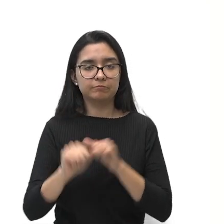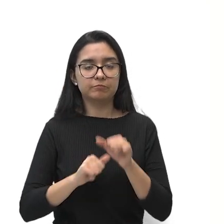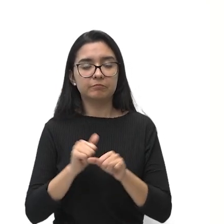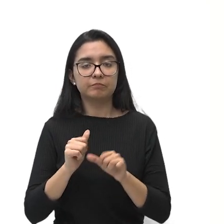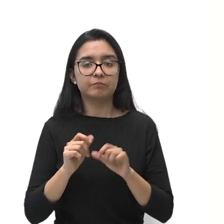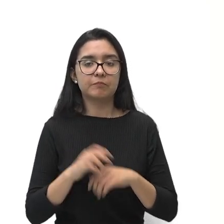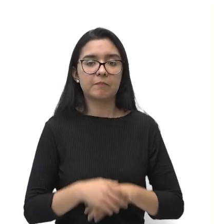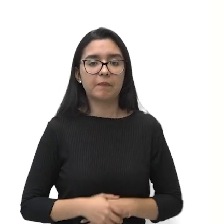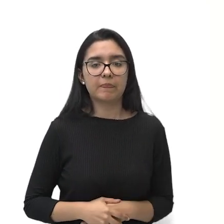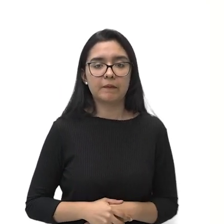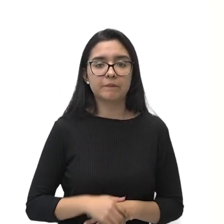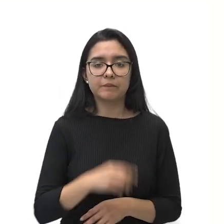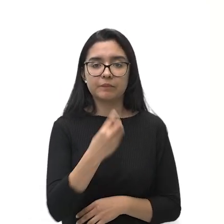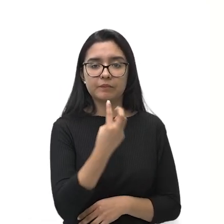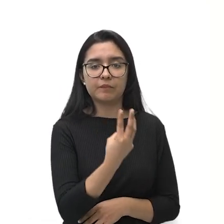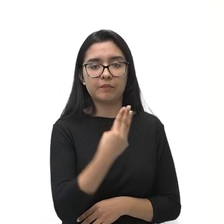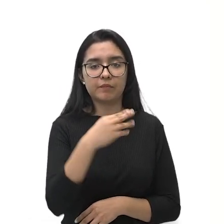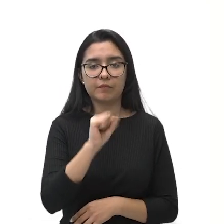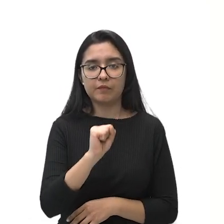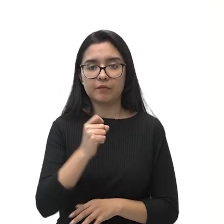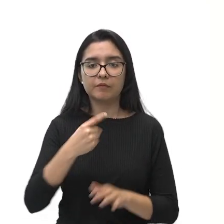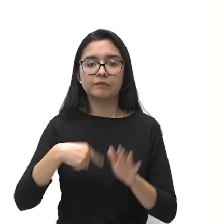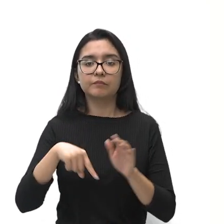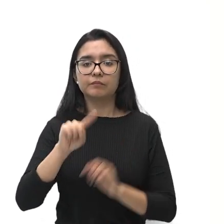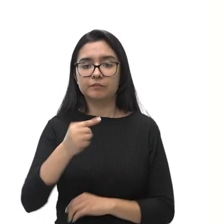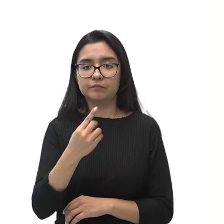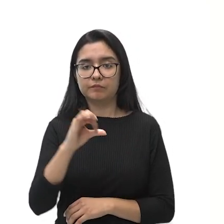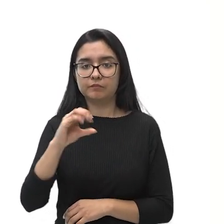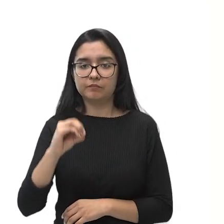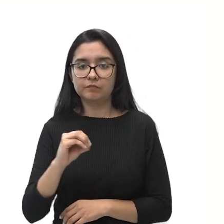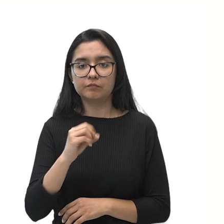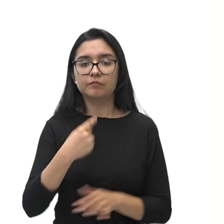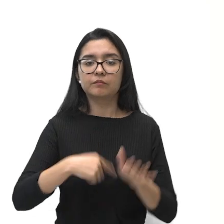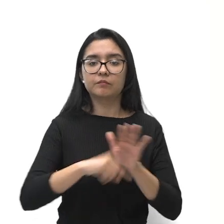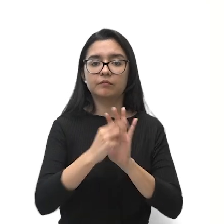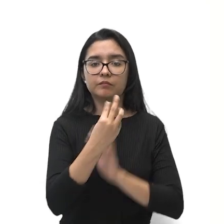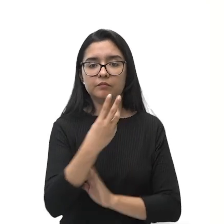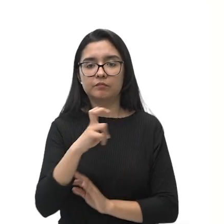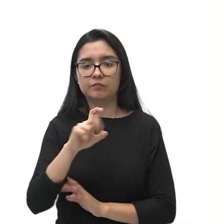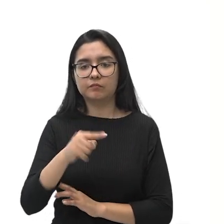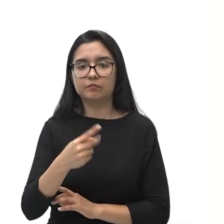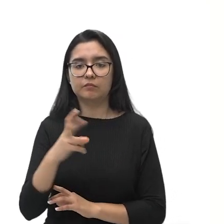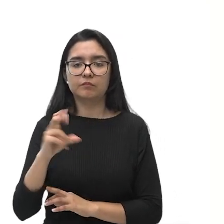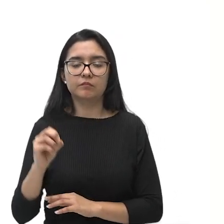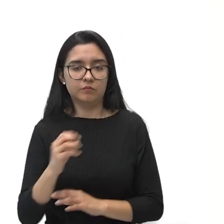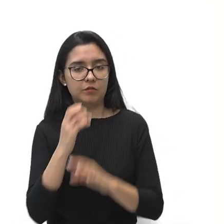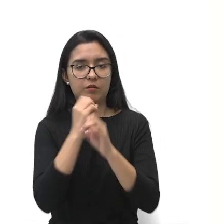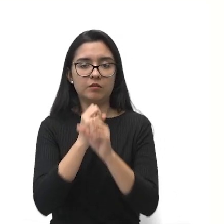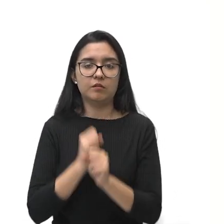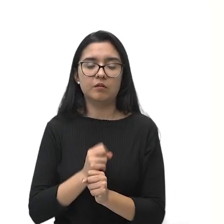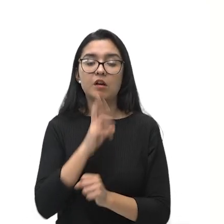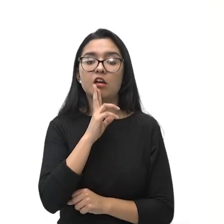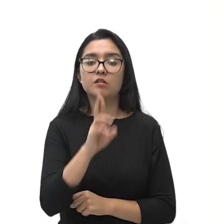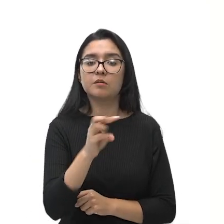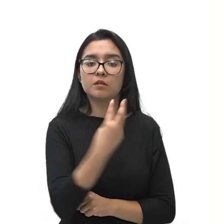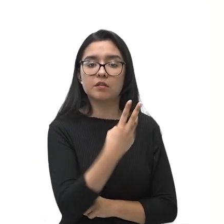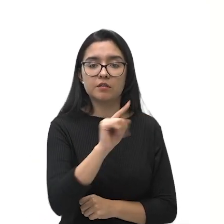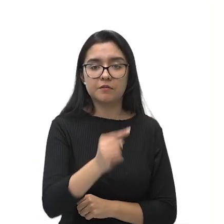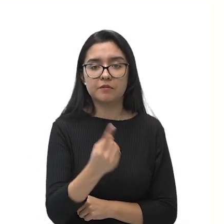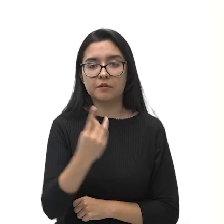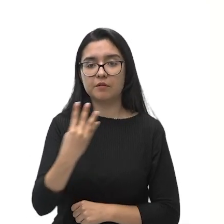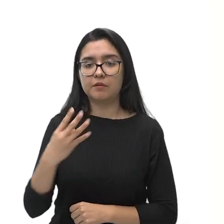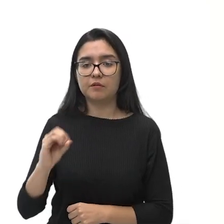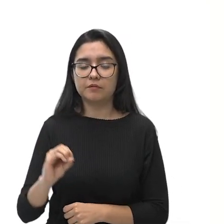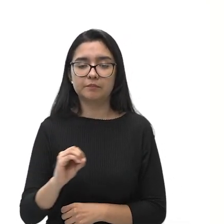R$ 35,50. Calcula essa diferença. Calculamos quanto foi que deu essa diferença? R$ 3,40.